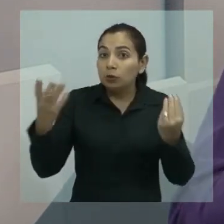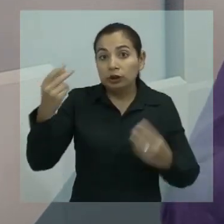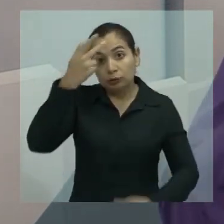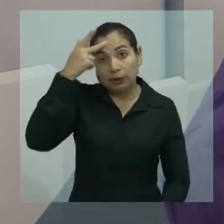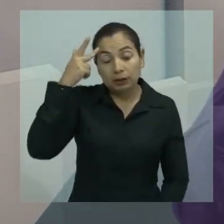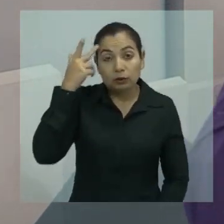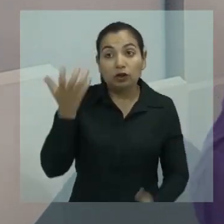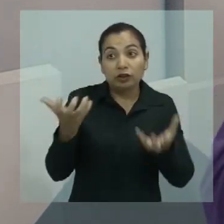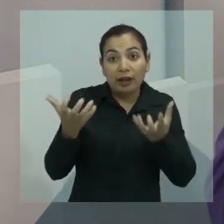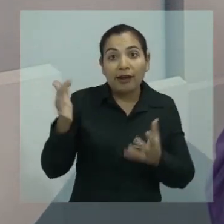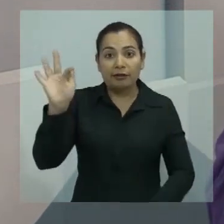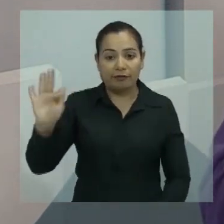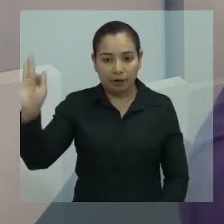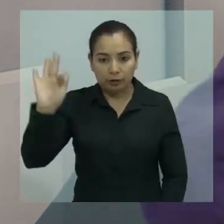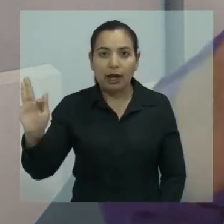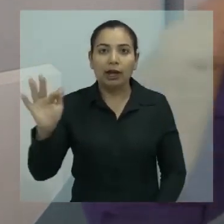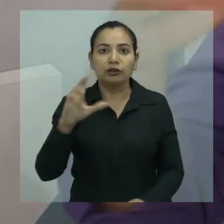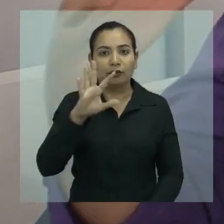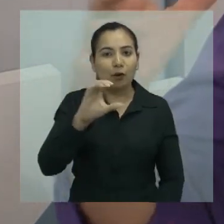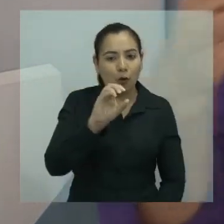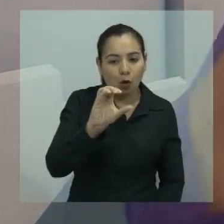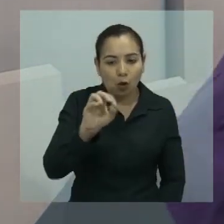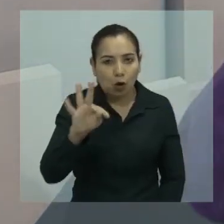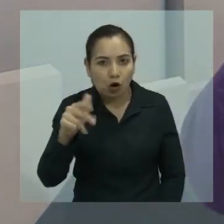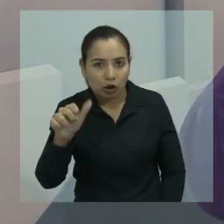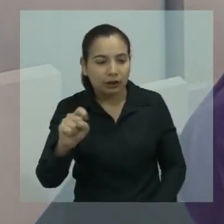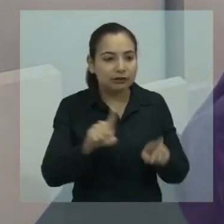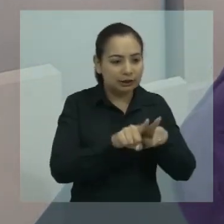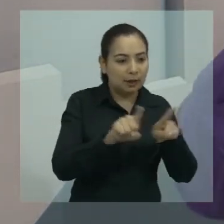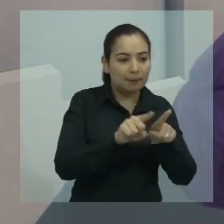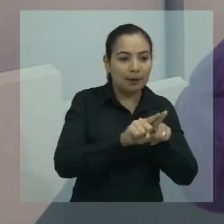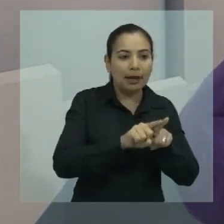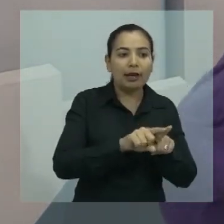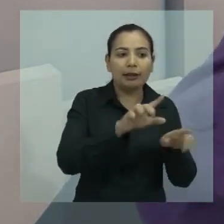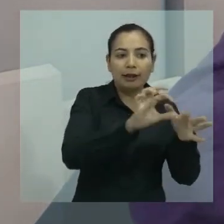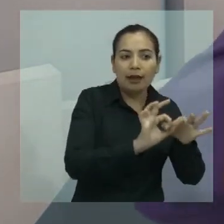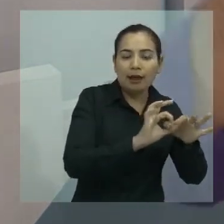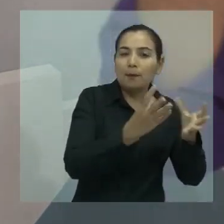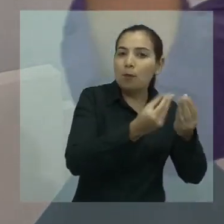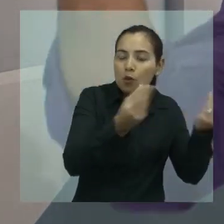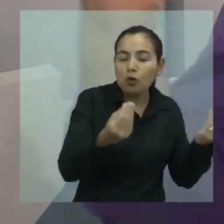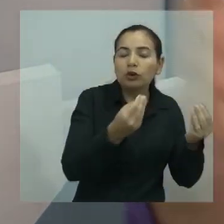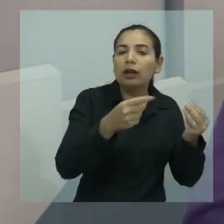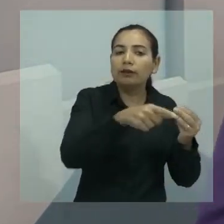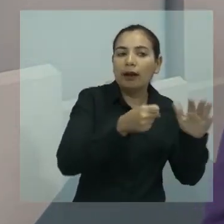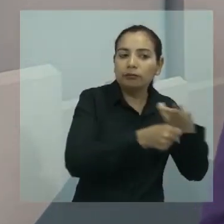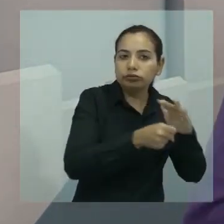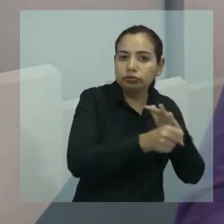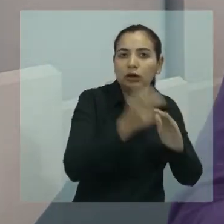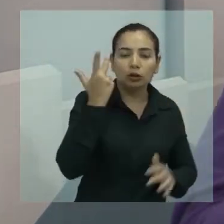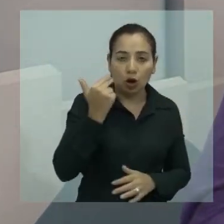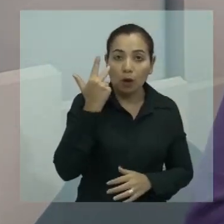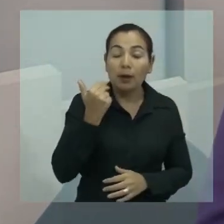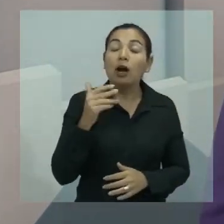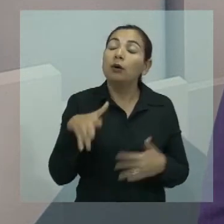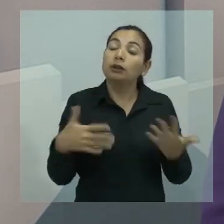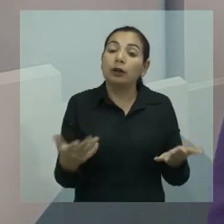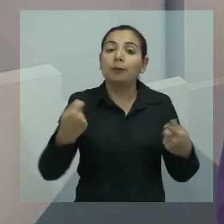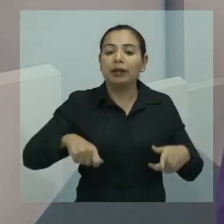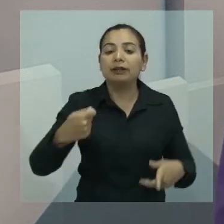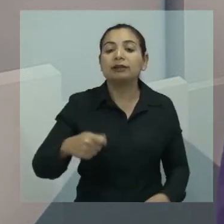do ensino superior, como às vezes muita gente fala. Até porque, como a concorrência é muito acirrada, esses estudantes das cotas e da